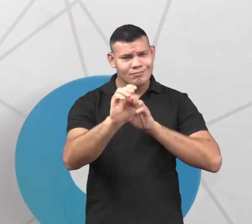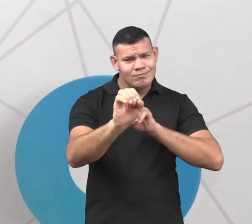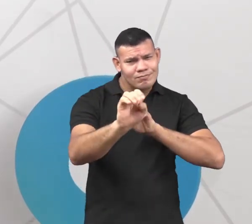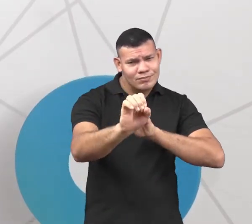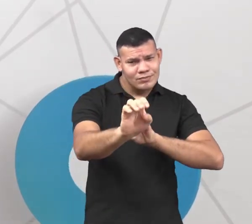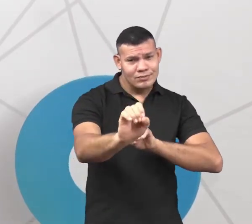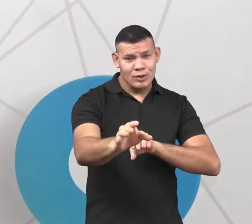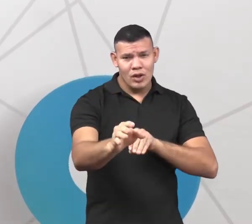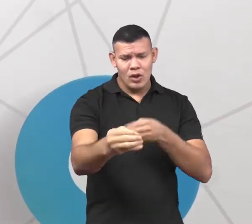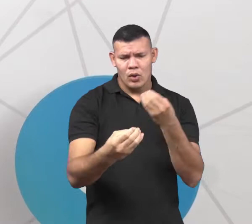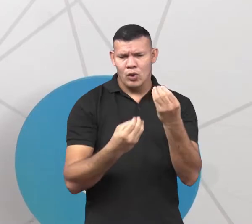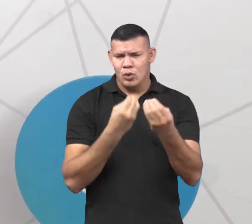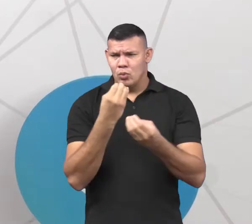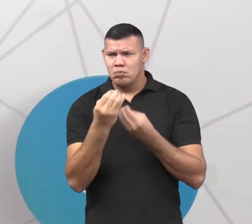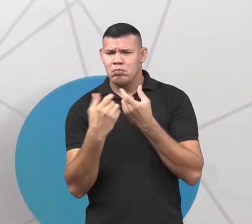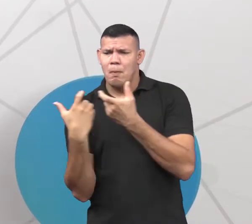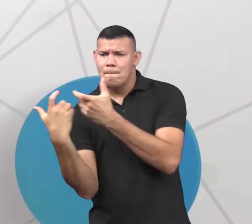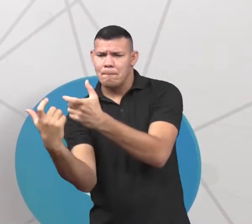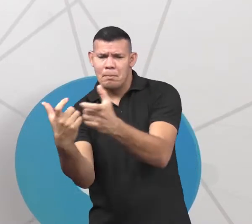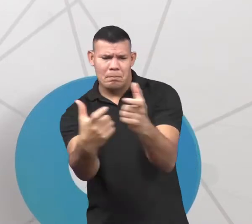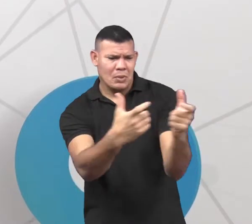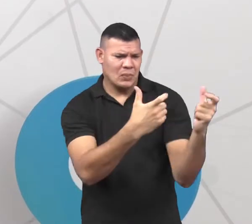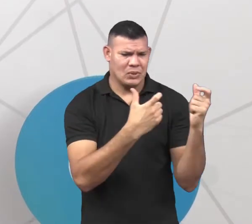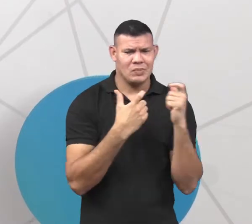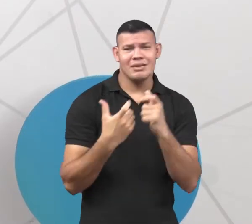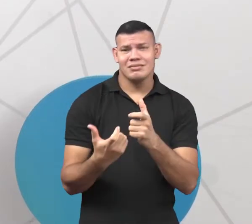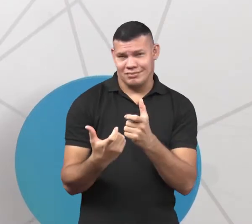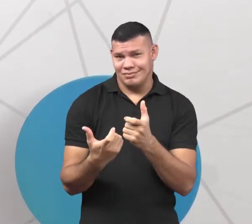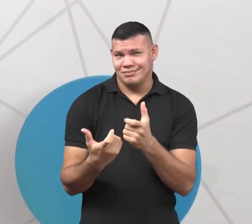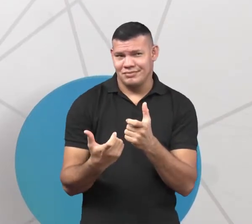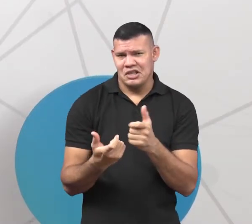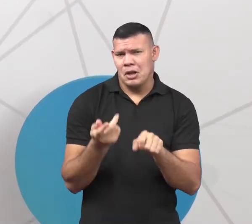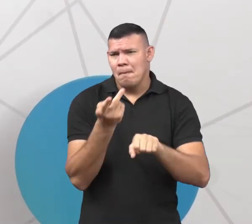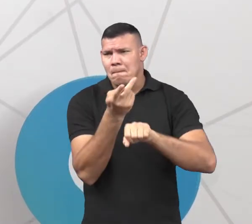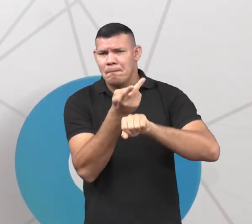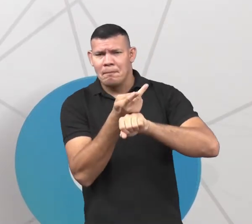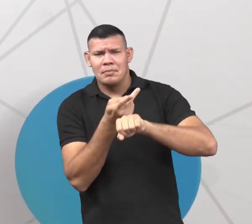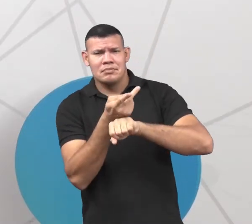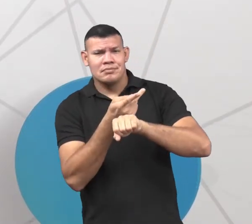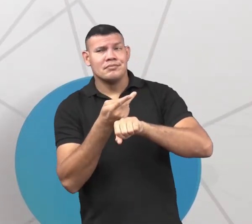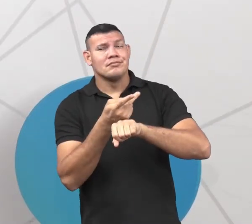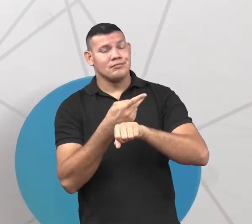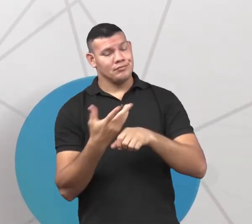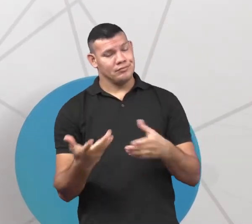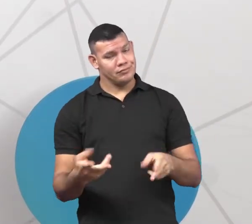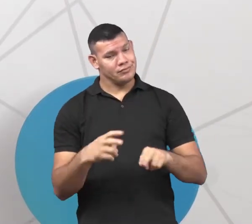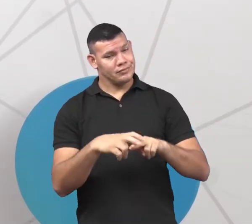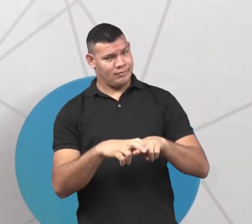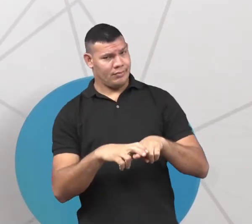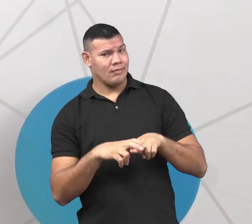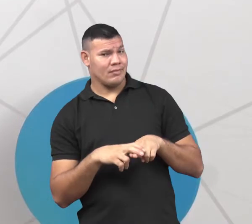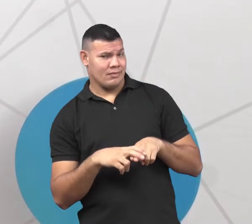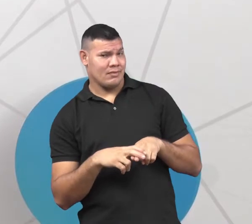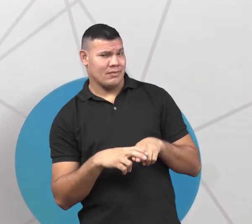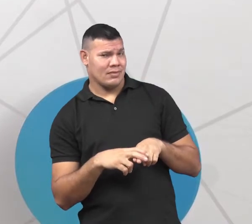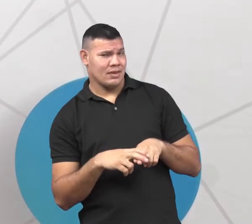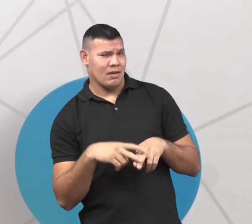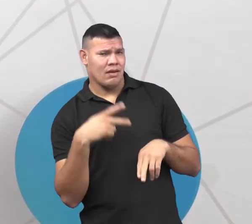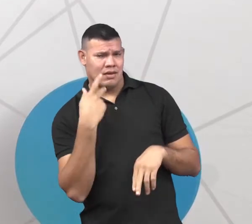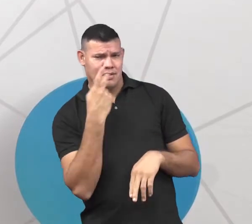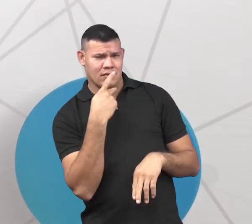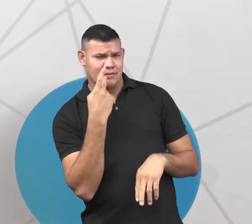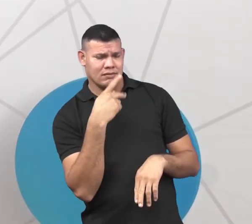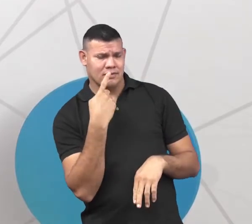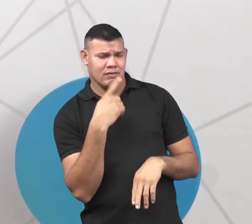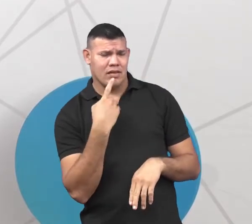pessoa, a gente está dando algumas instruções de como chegar em determinado lugar. Por isso que, quando hablamos de trânsito,